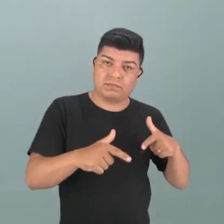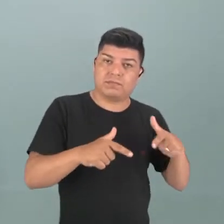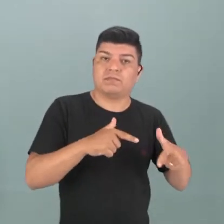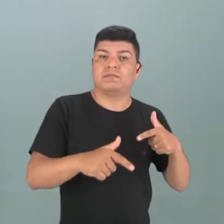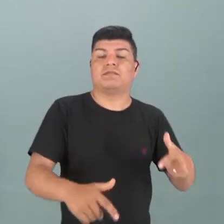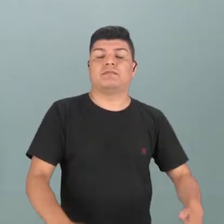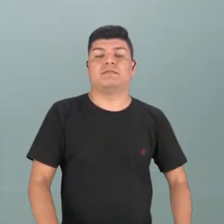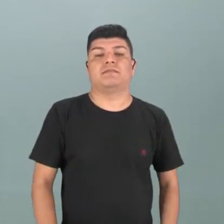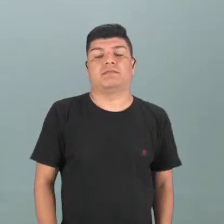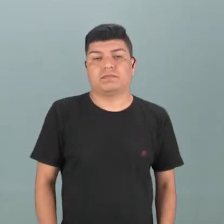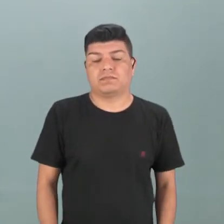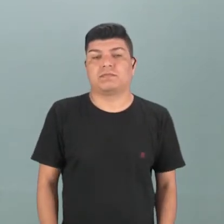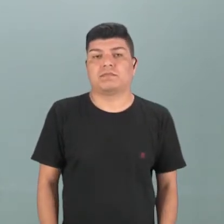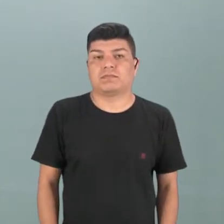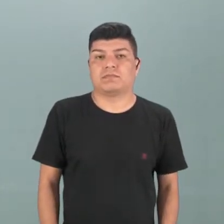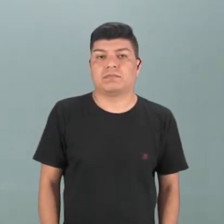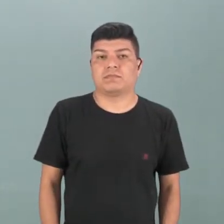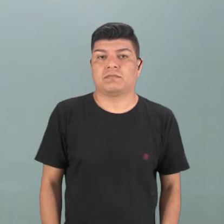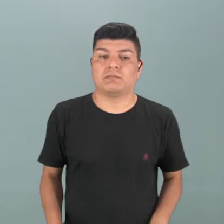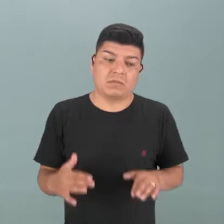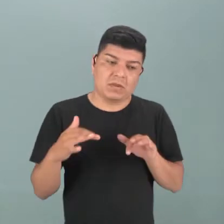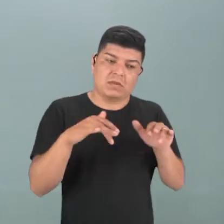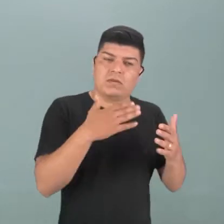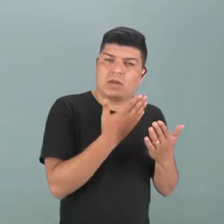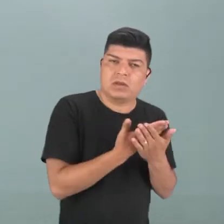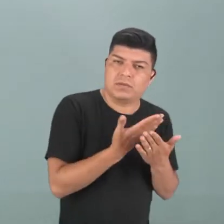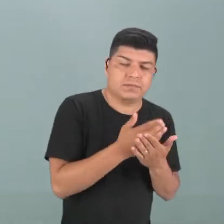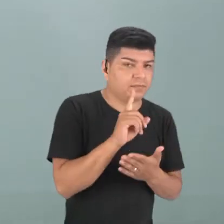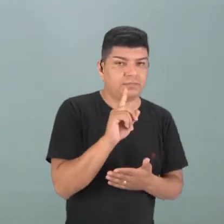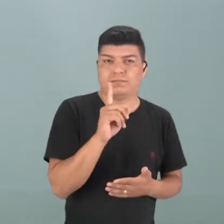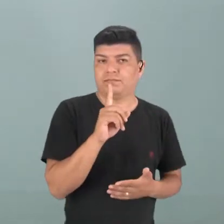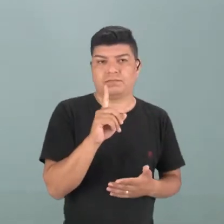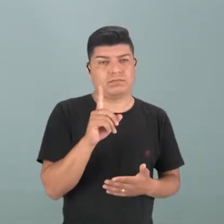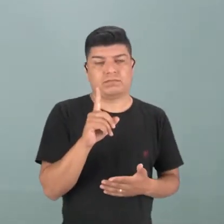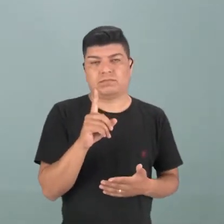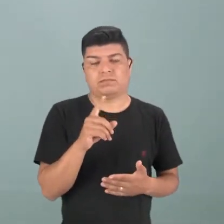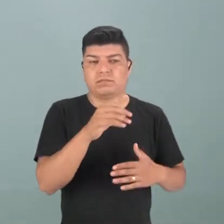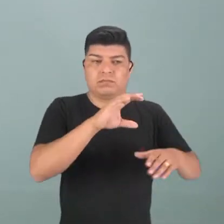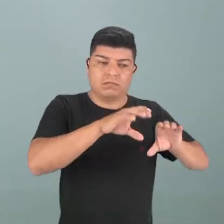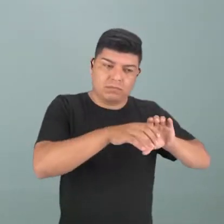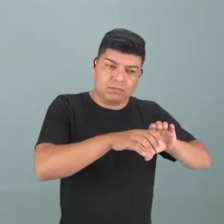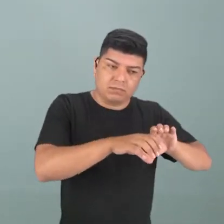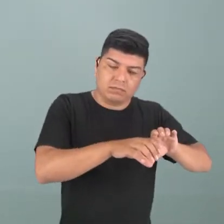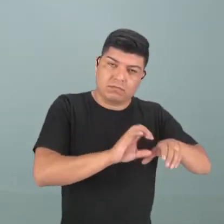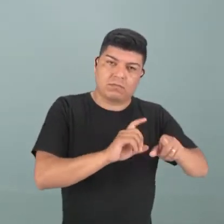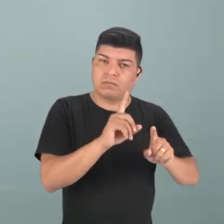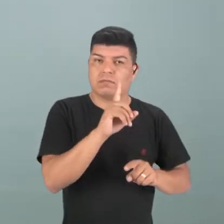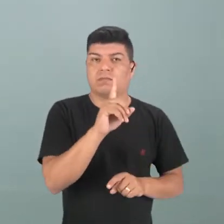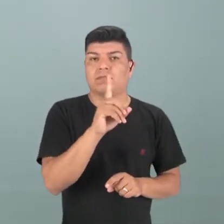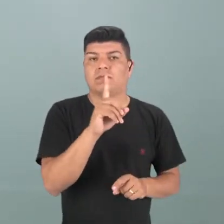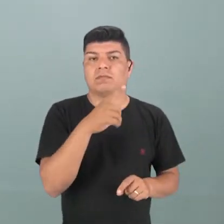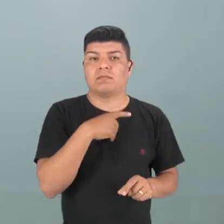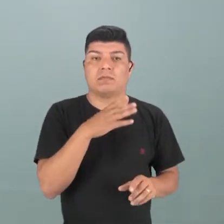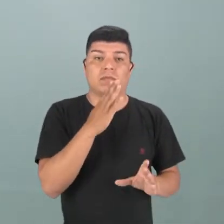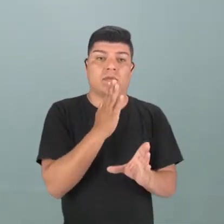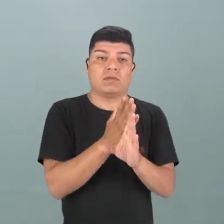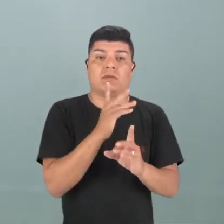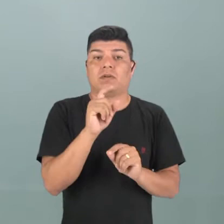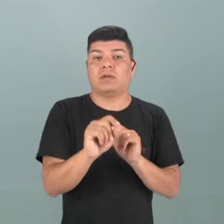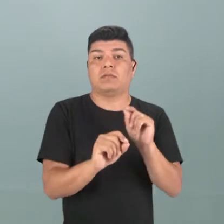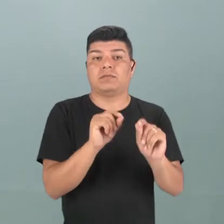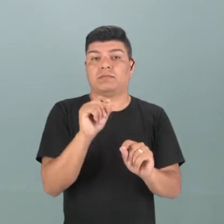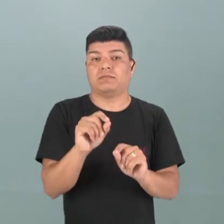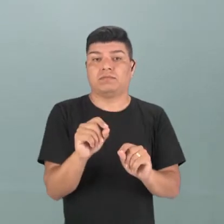outra situação. Aqui ele não vem em busca de estudo, ele vem por causa de uma situação, né, que fez com